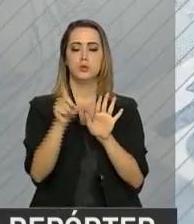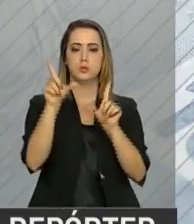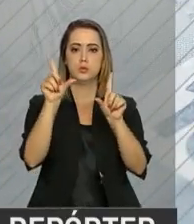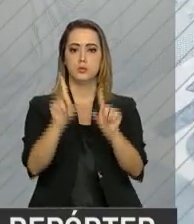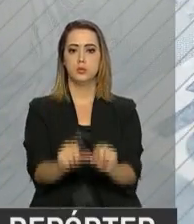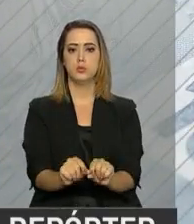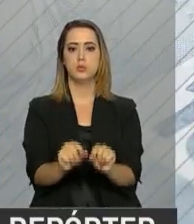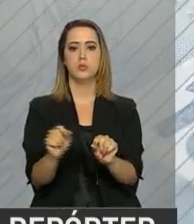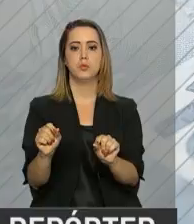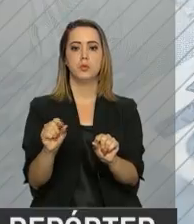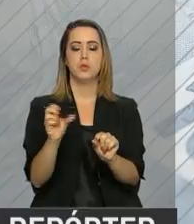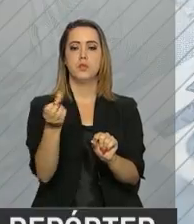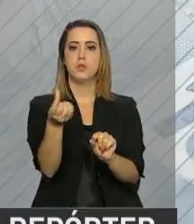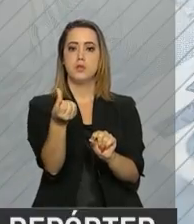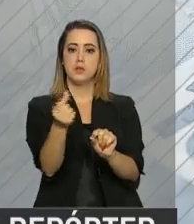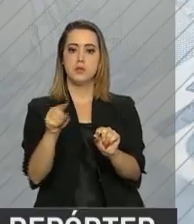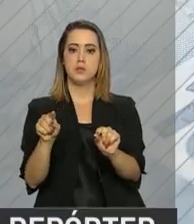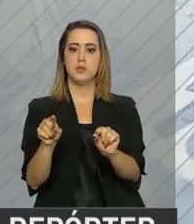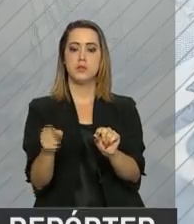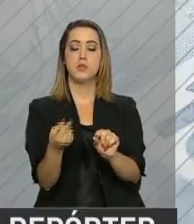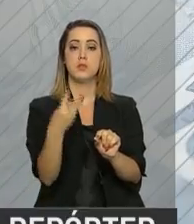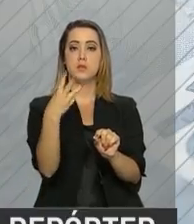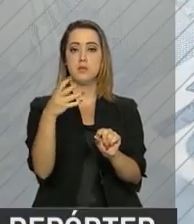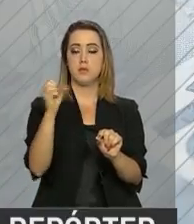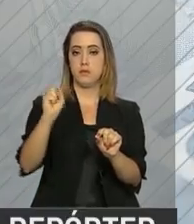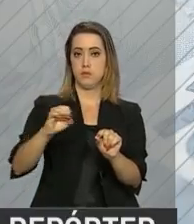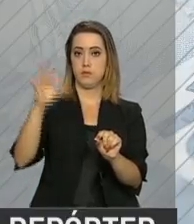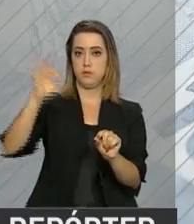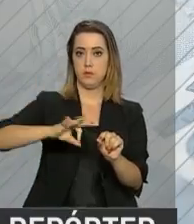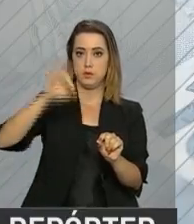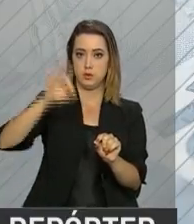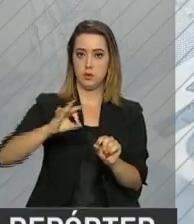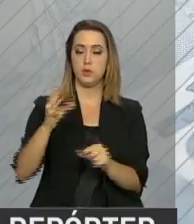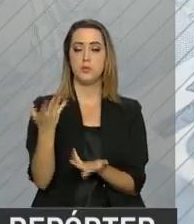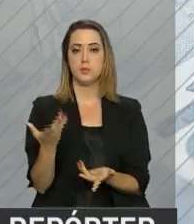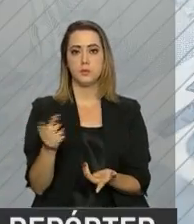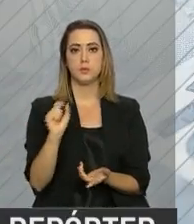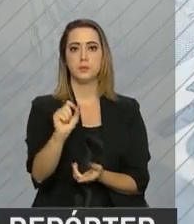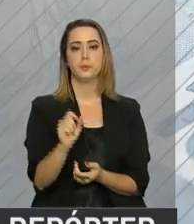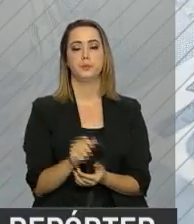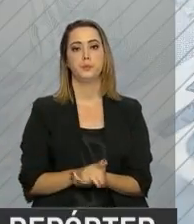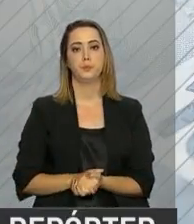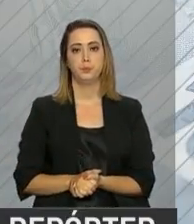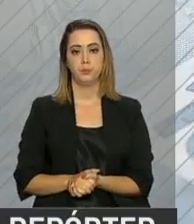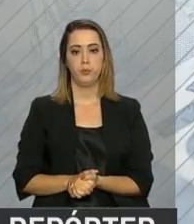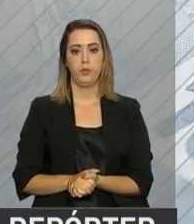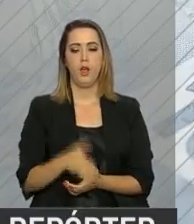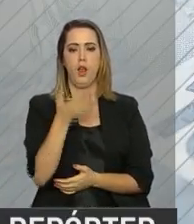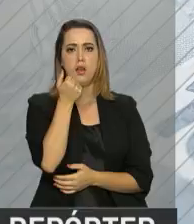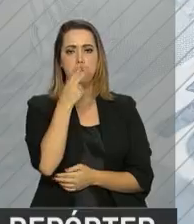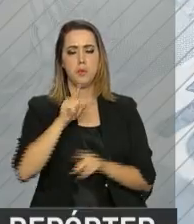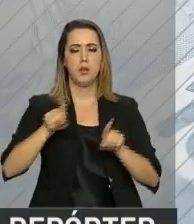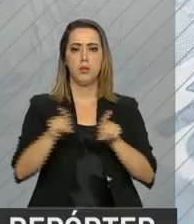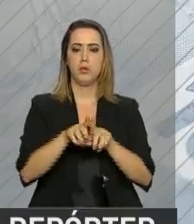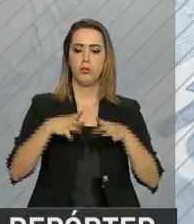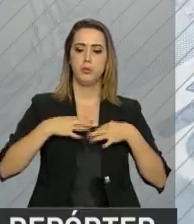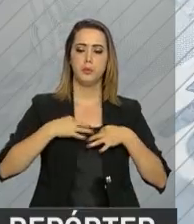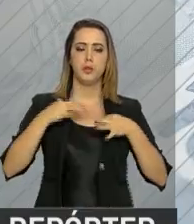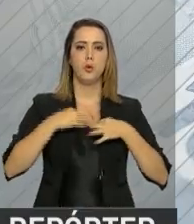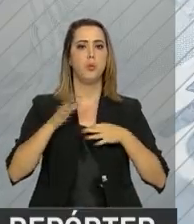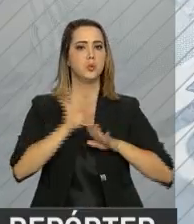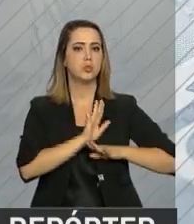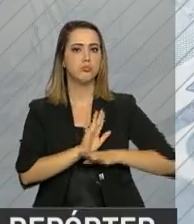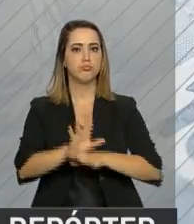teto da meta de inflação que é de 65% foi de 6,38% alimentos e vestuário foram os que